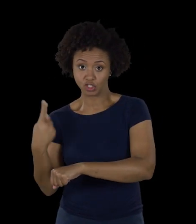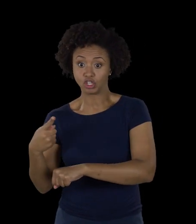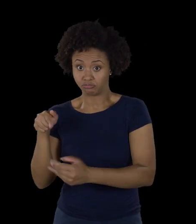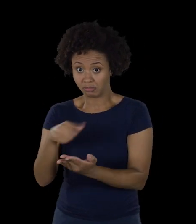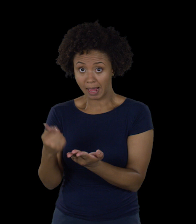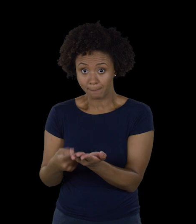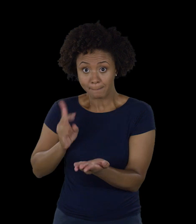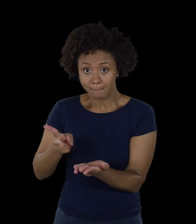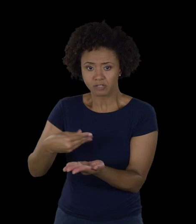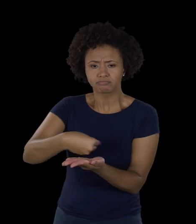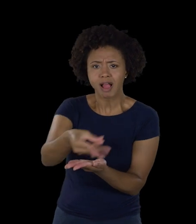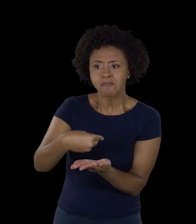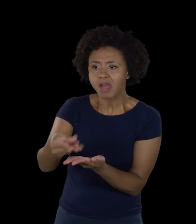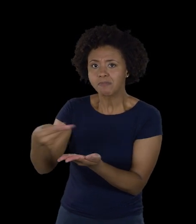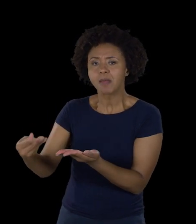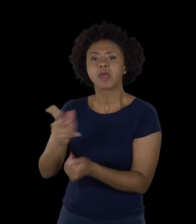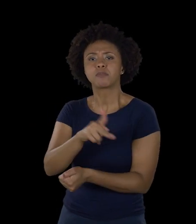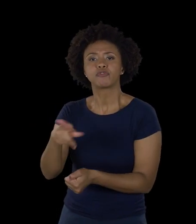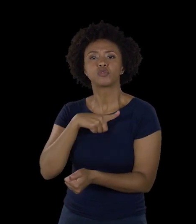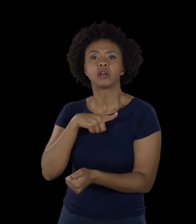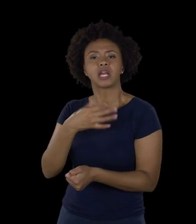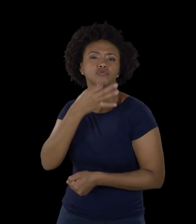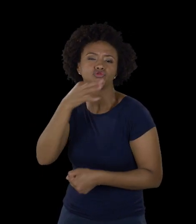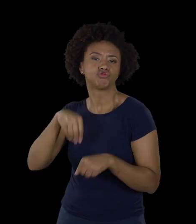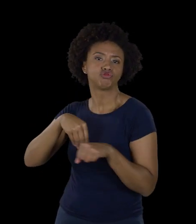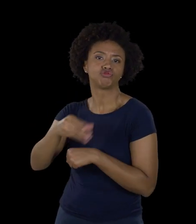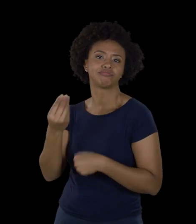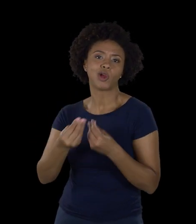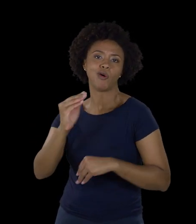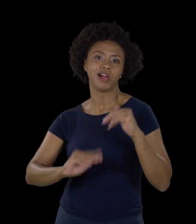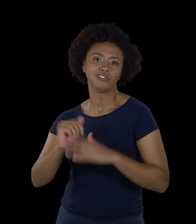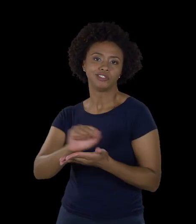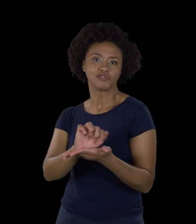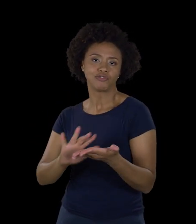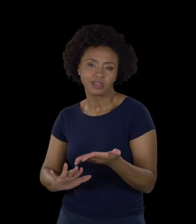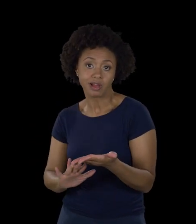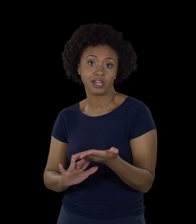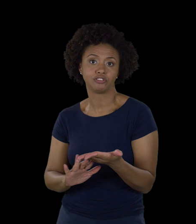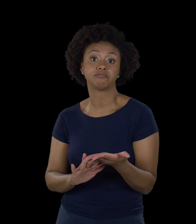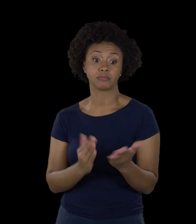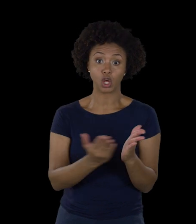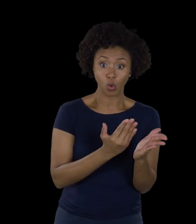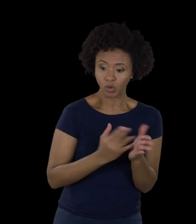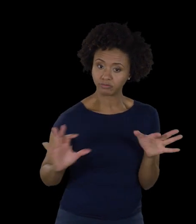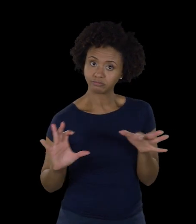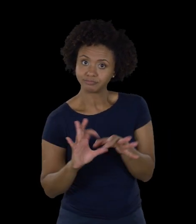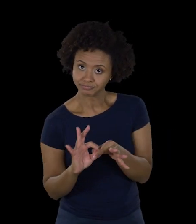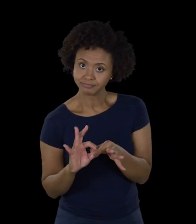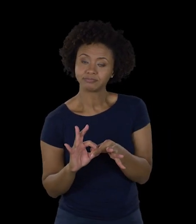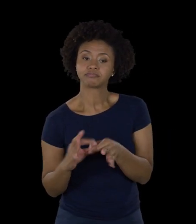para o professor, contendo sugestões de atividades para ele trabalhar o conteúdo do livro junto aos estudantes dos